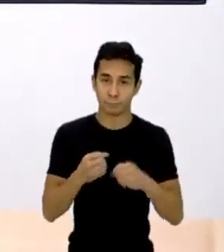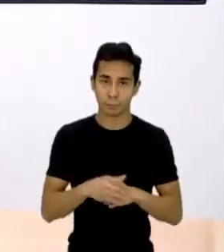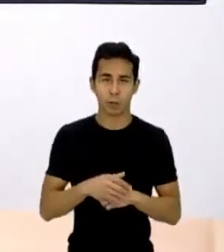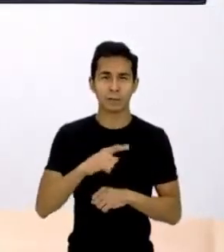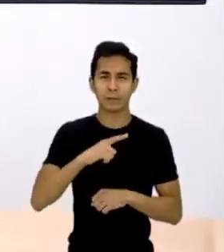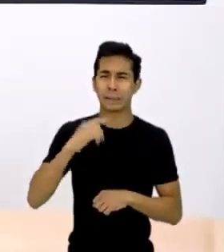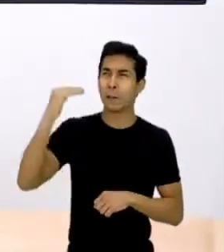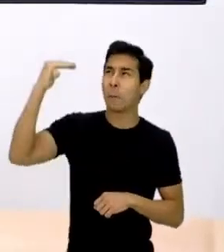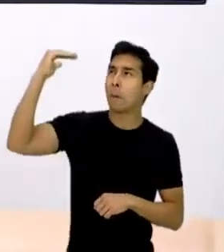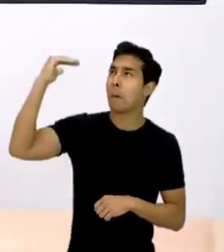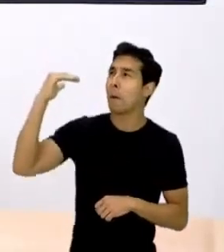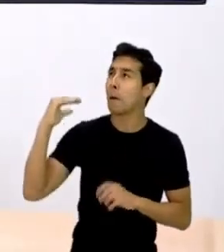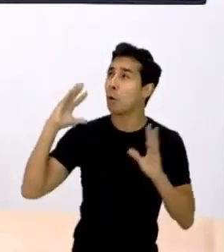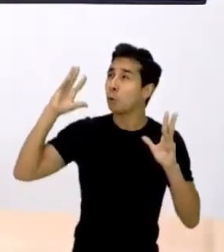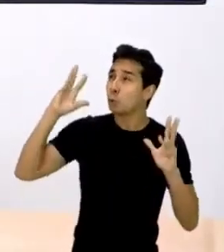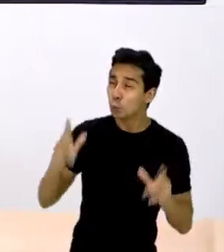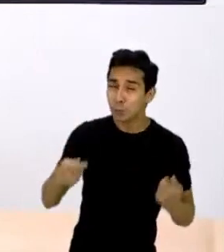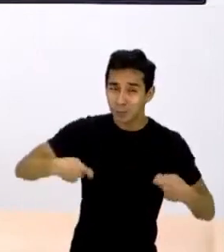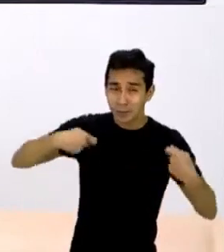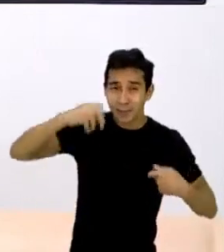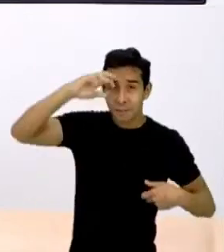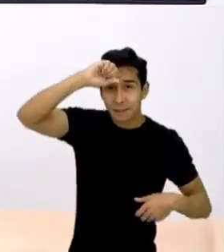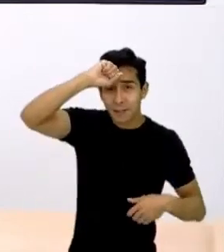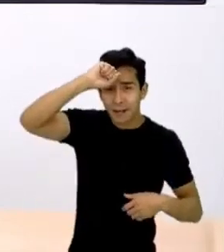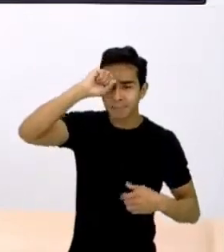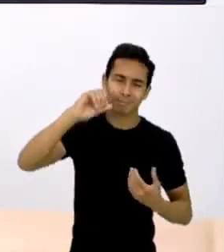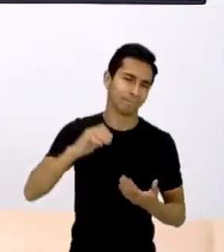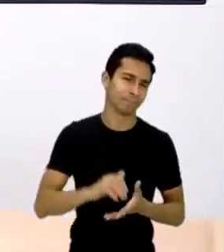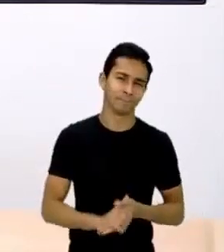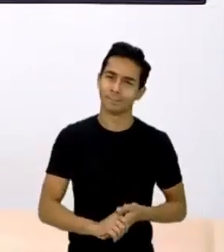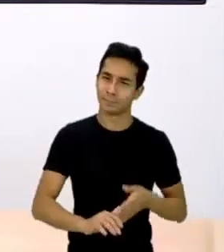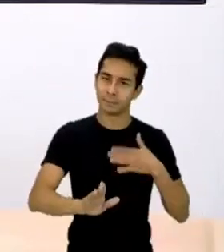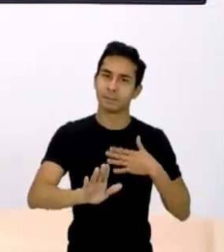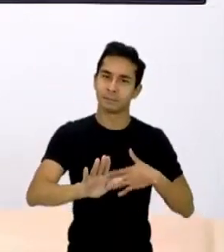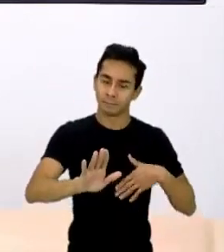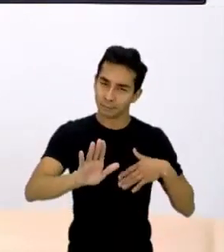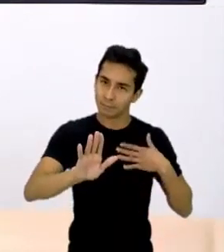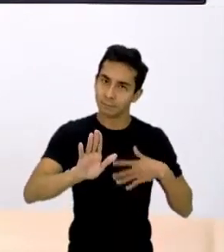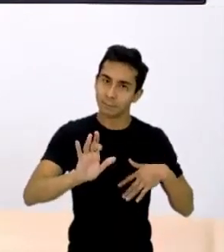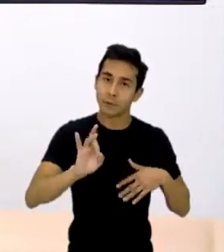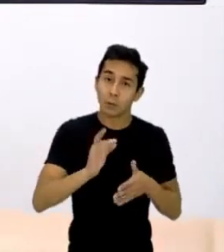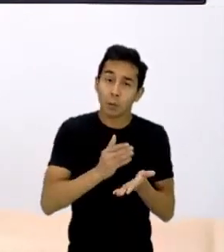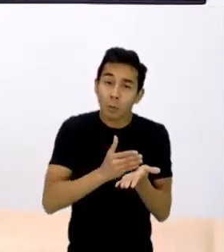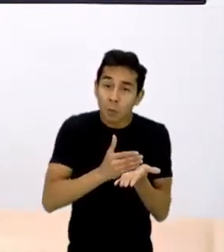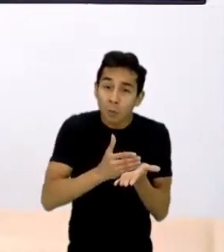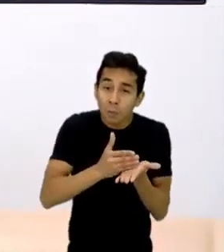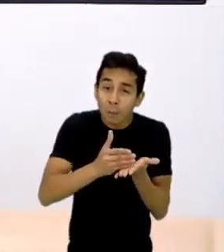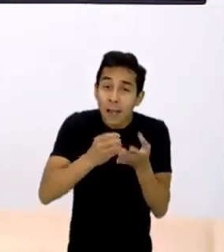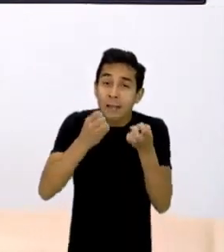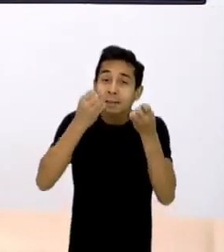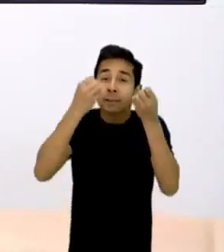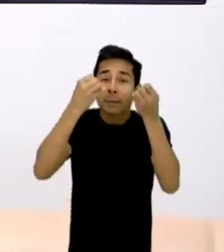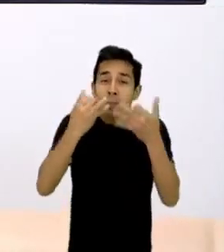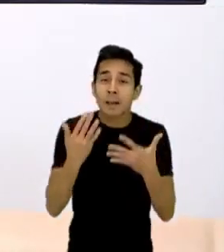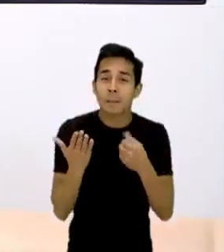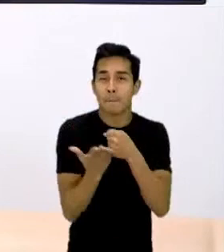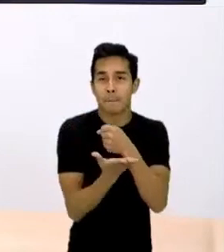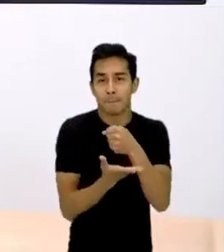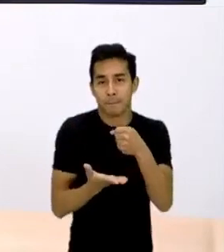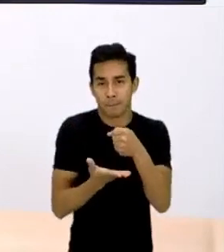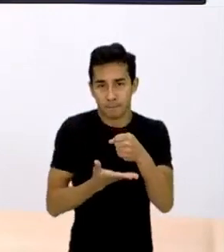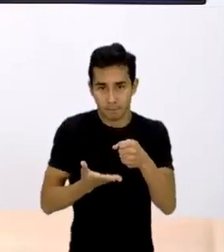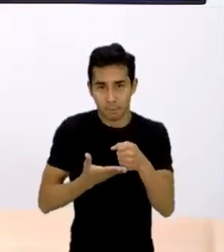tudo isso. Não, calma lá, né? A gente começa tendo uma introdução sobre essa relação do